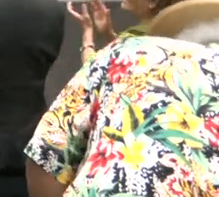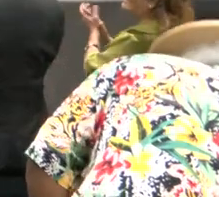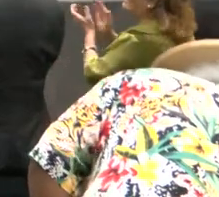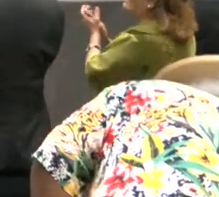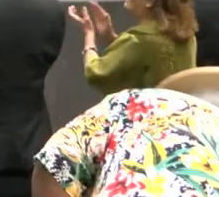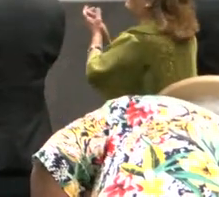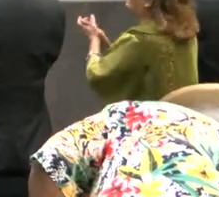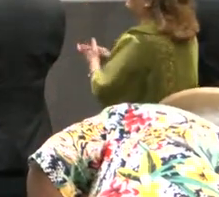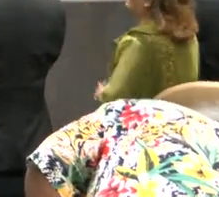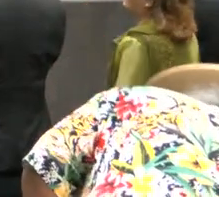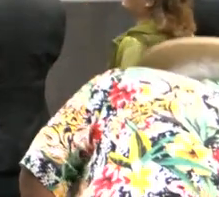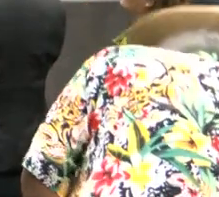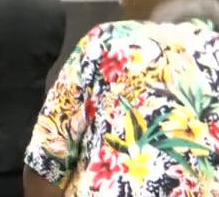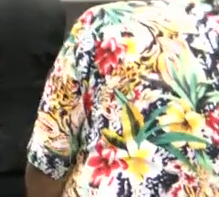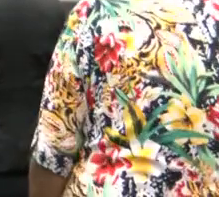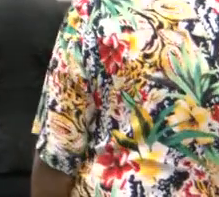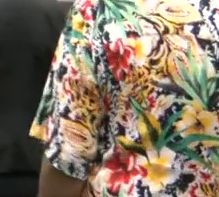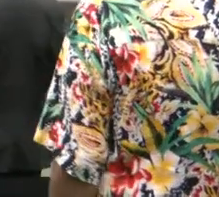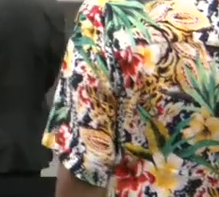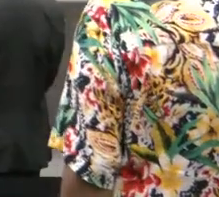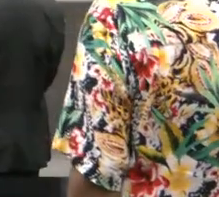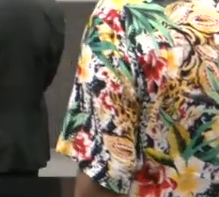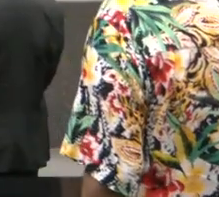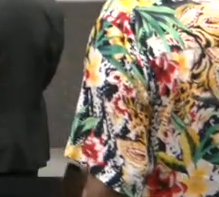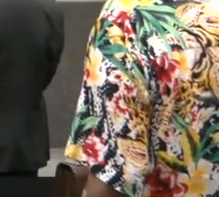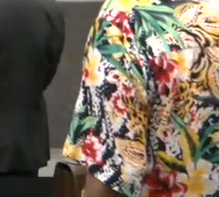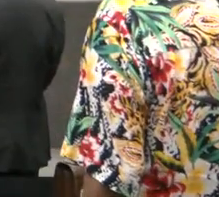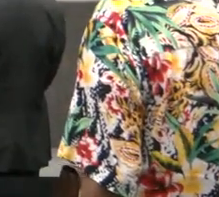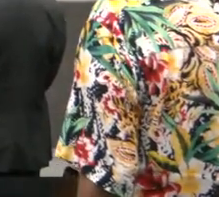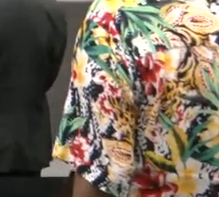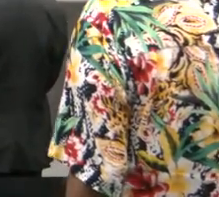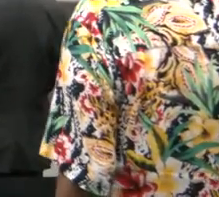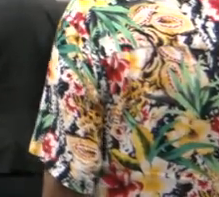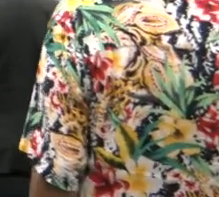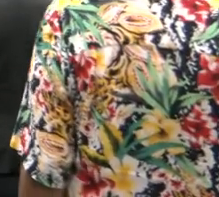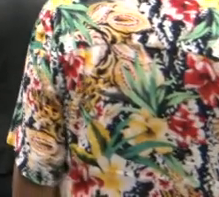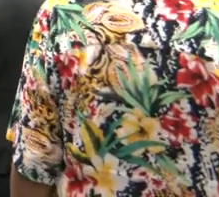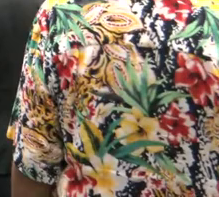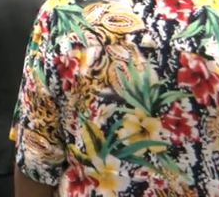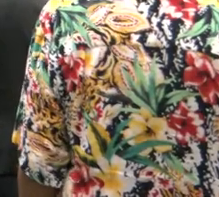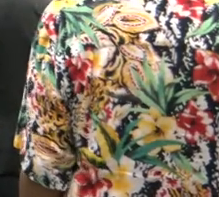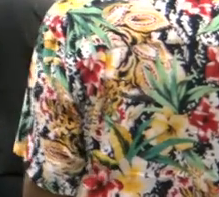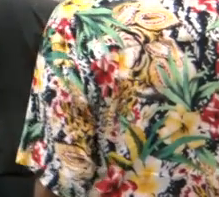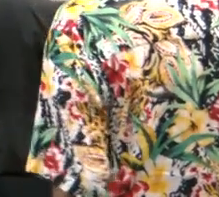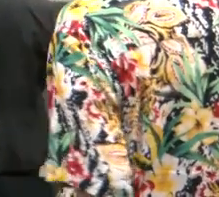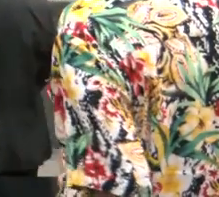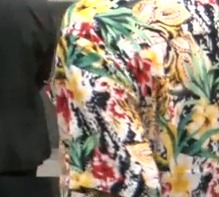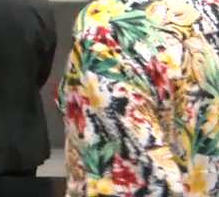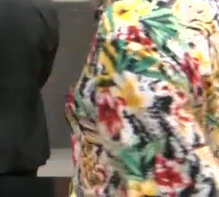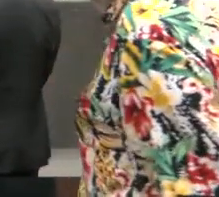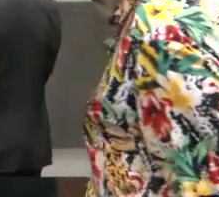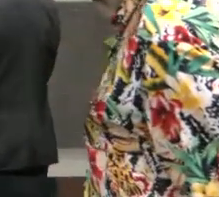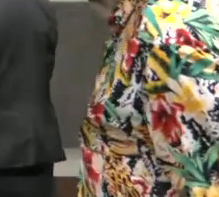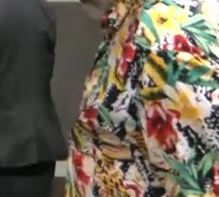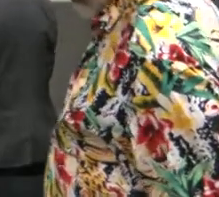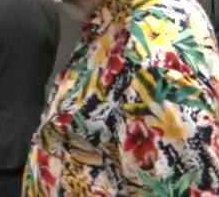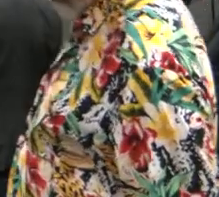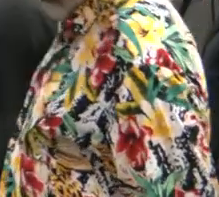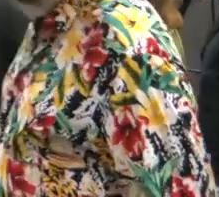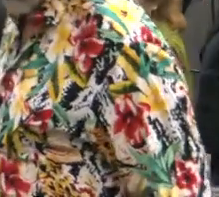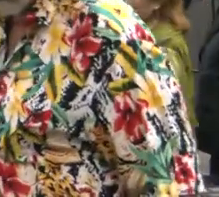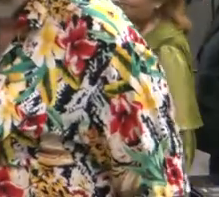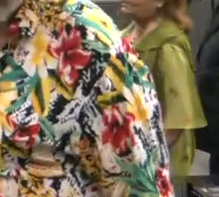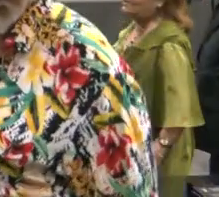Declaro encerrada a presente sessão, convidando a todos para dirigir-se ao Salão Negro. Boa noite a todos e a